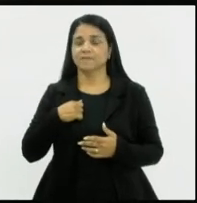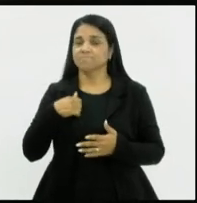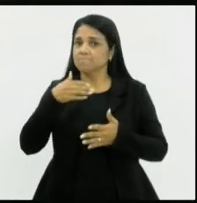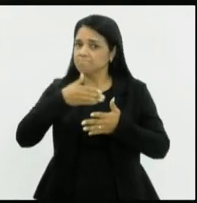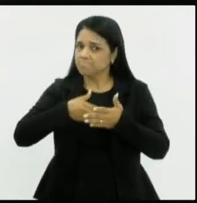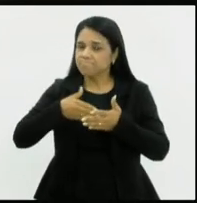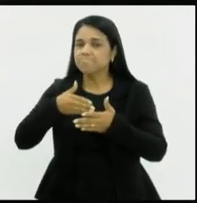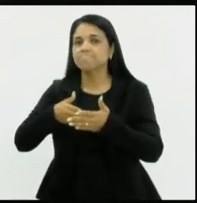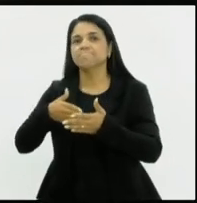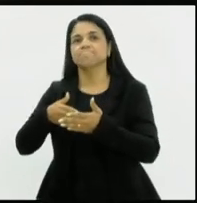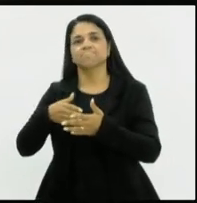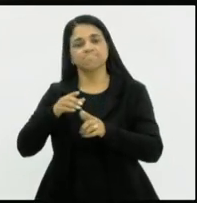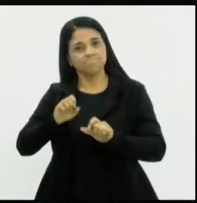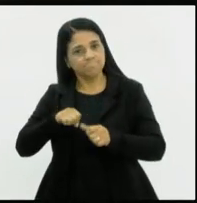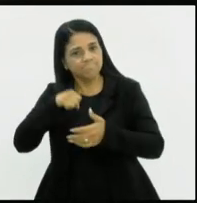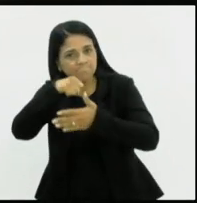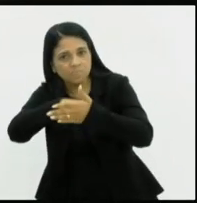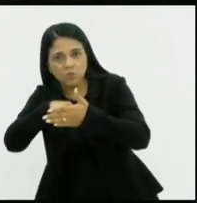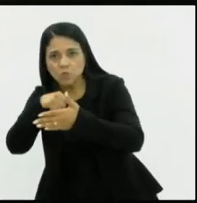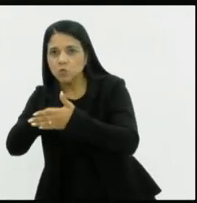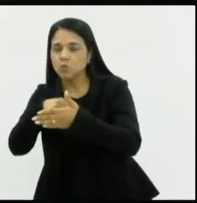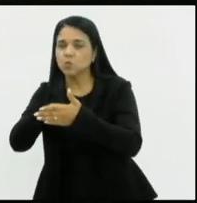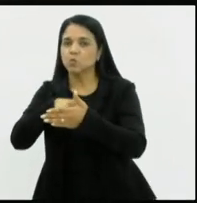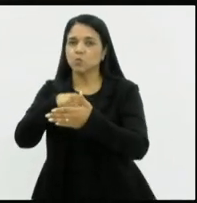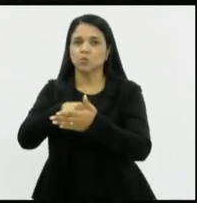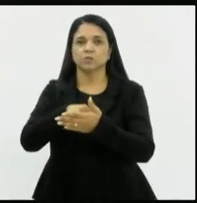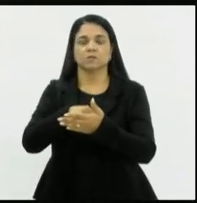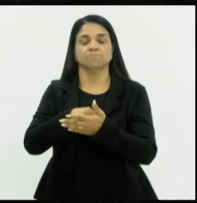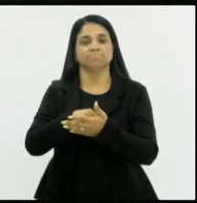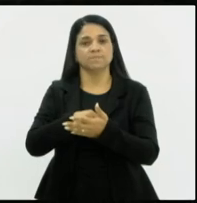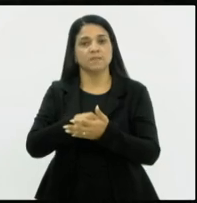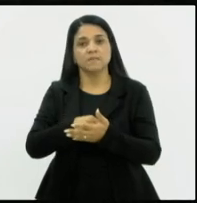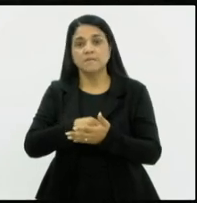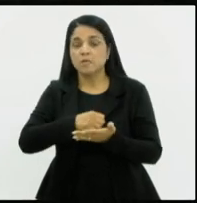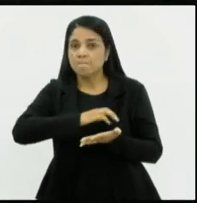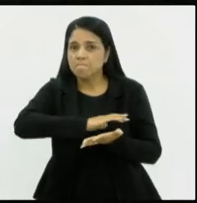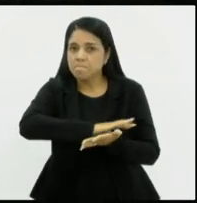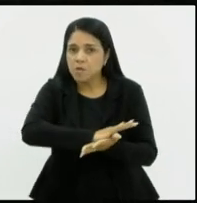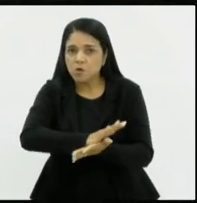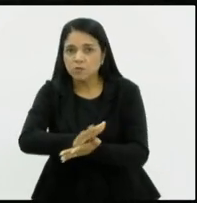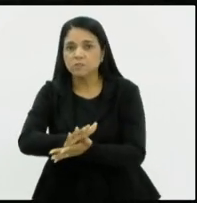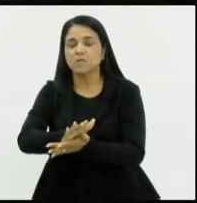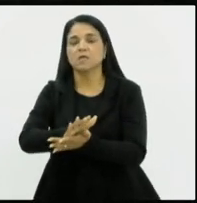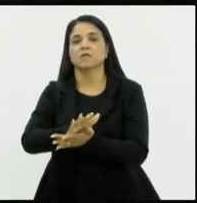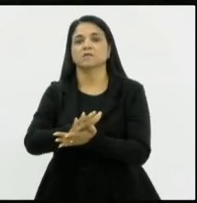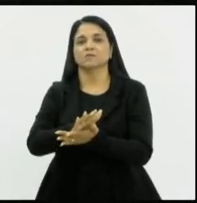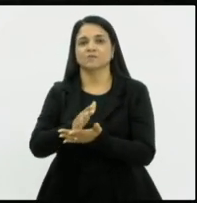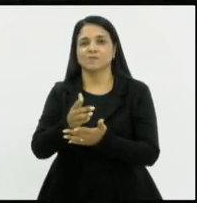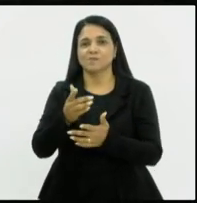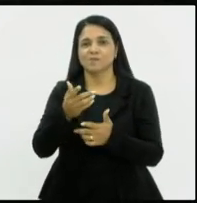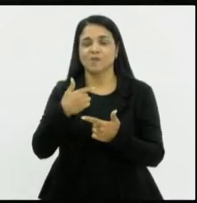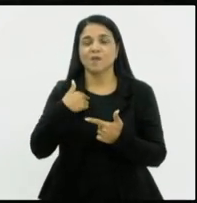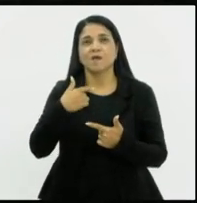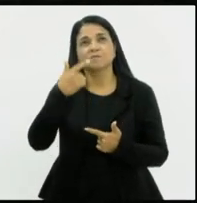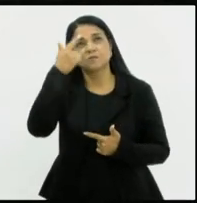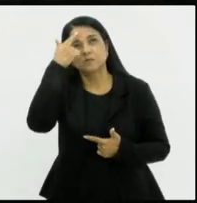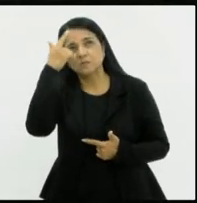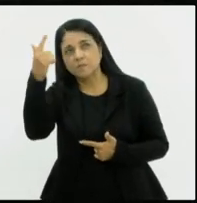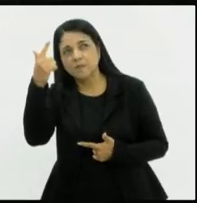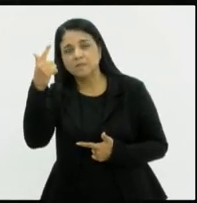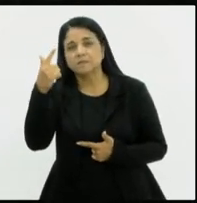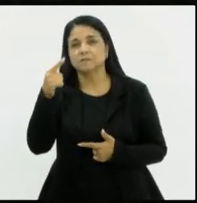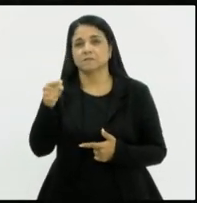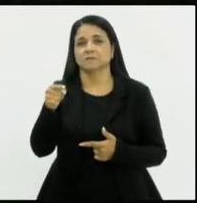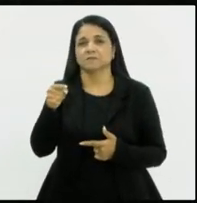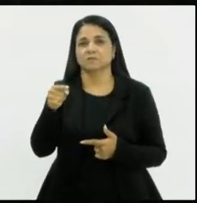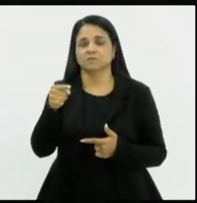Temos que combater muitas vezes não só o preconceito, e quando a gente fala de intempéries, muitas vezes as pessoas podem pensar que